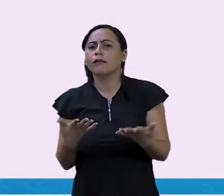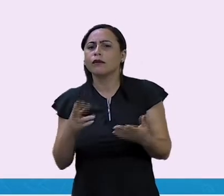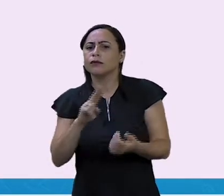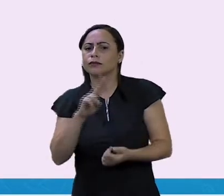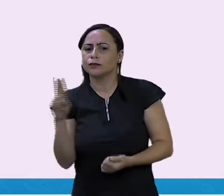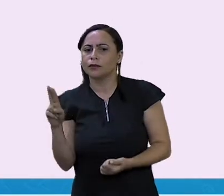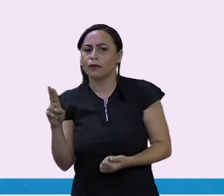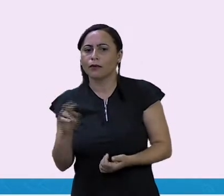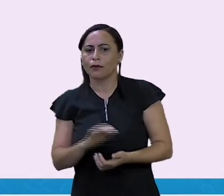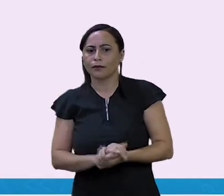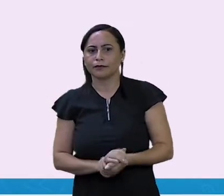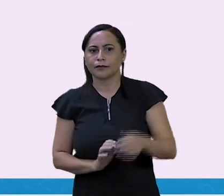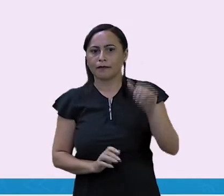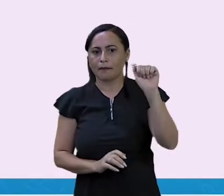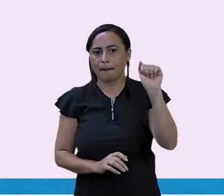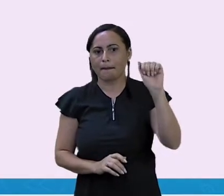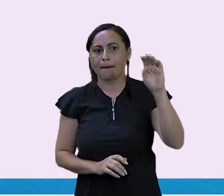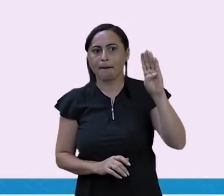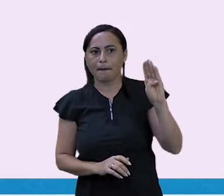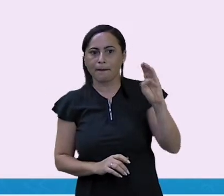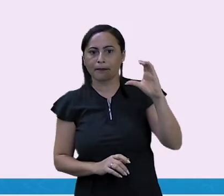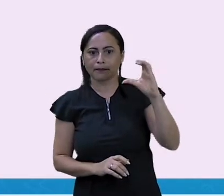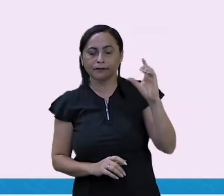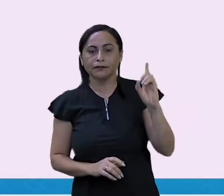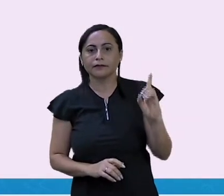de sentidos? Nós vimos